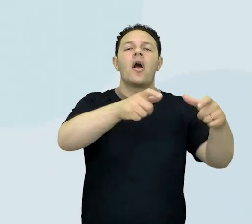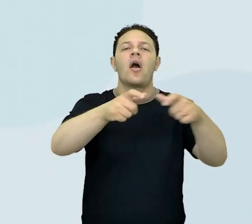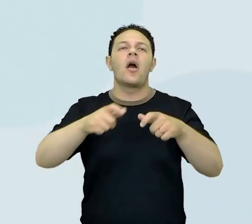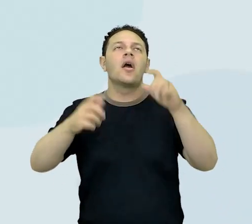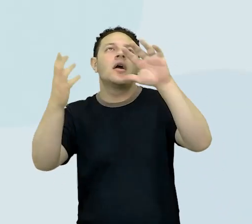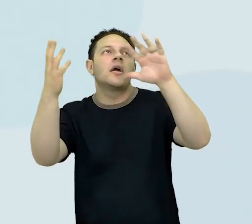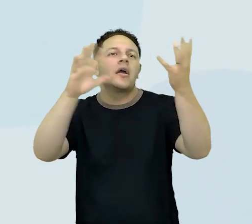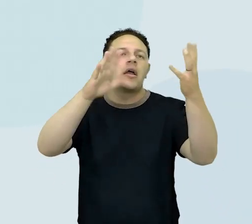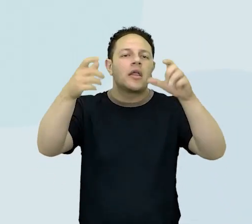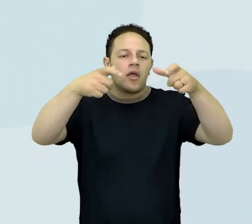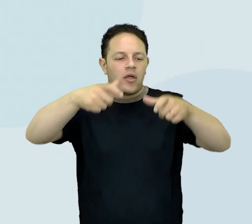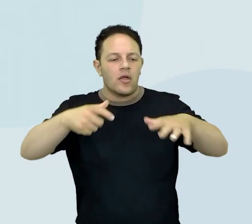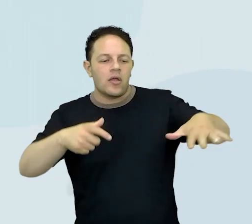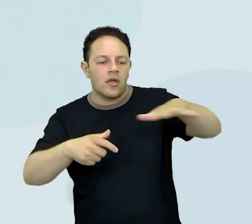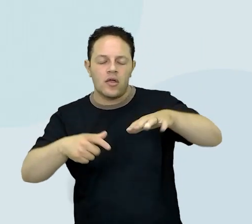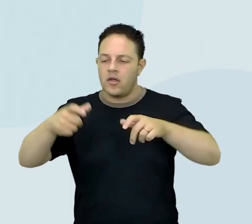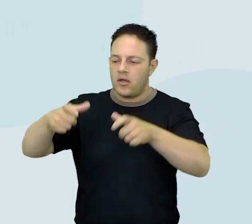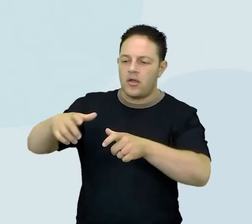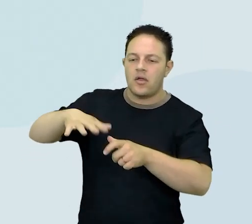sobre uma determinada região.